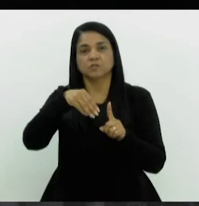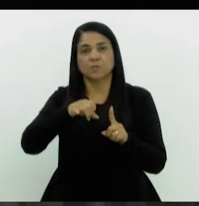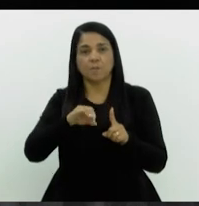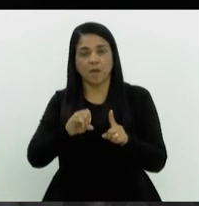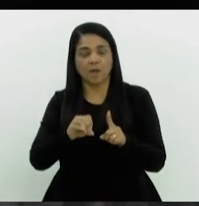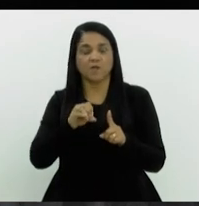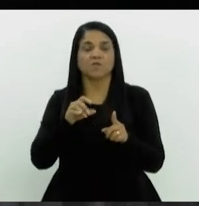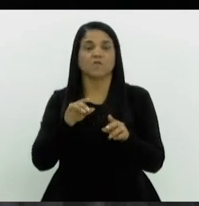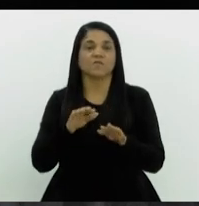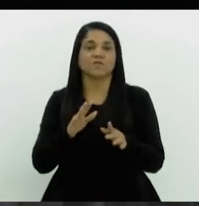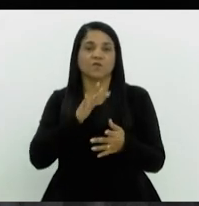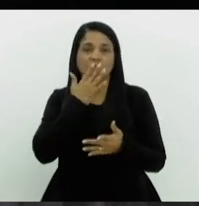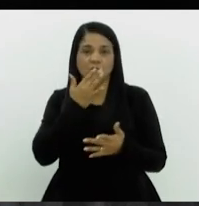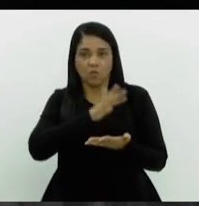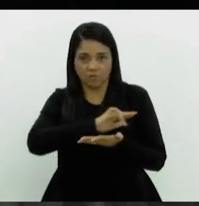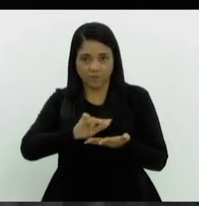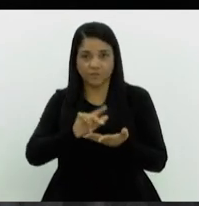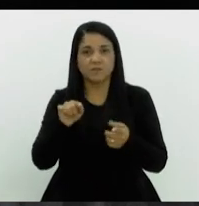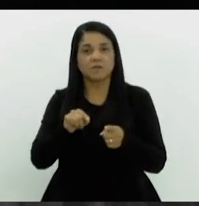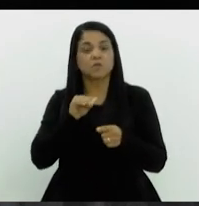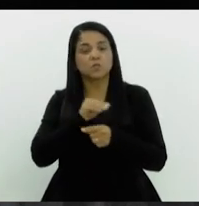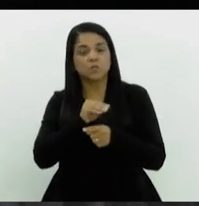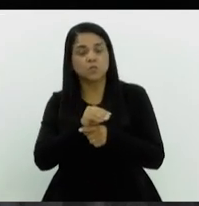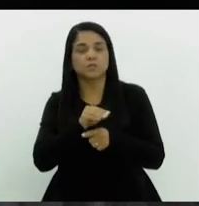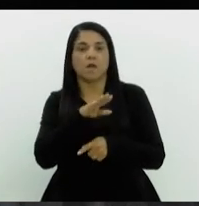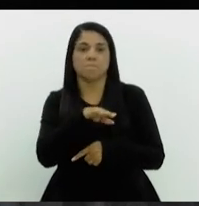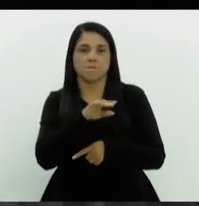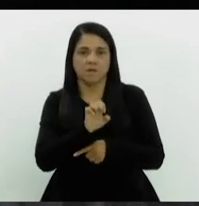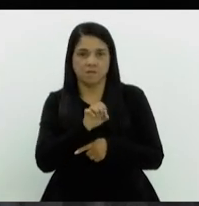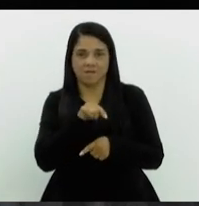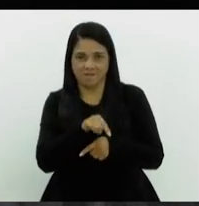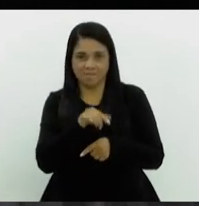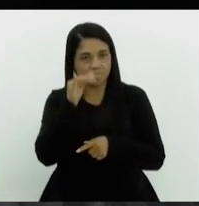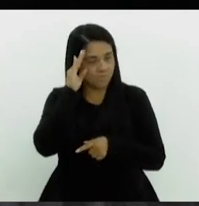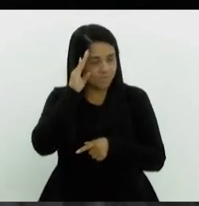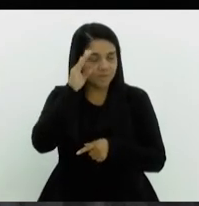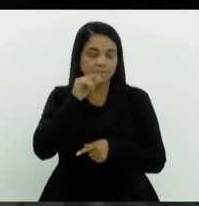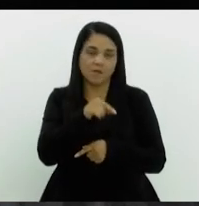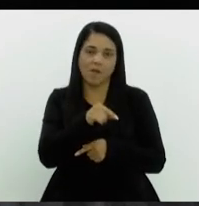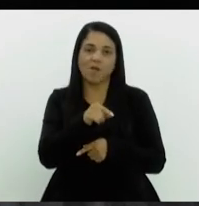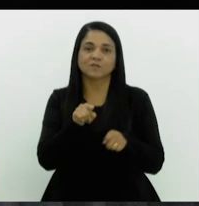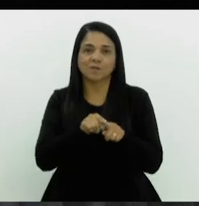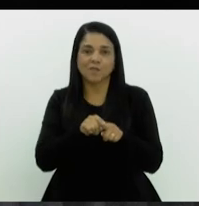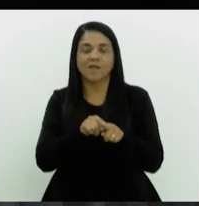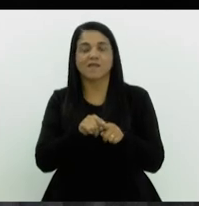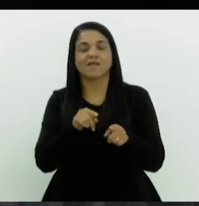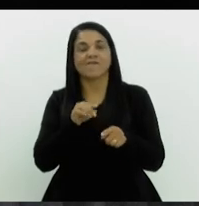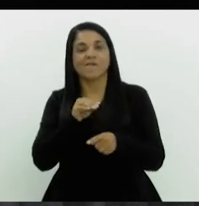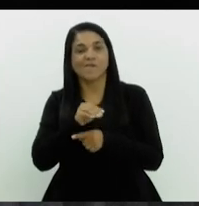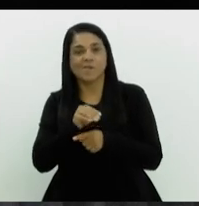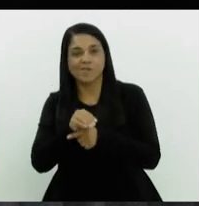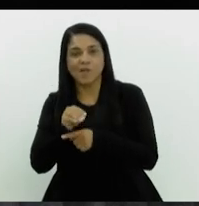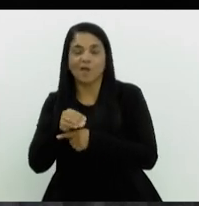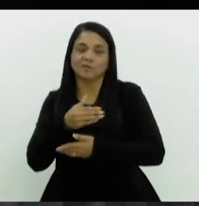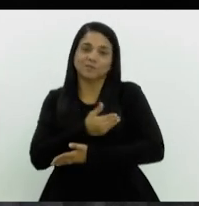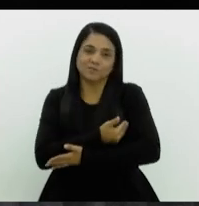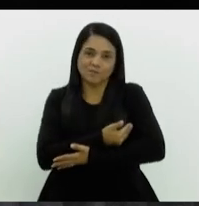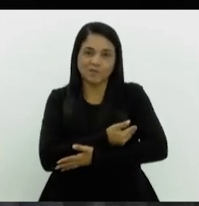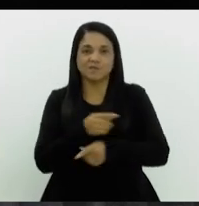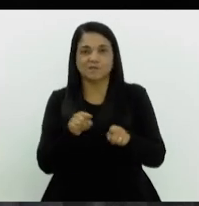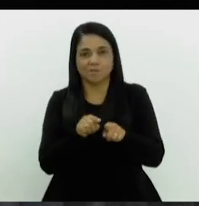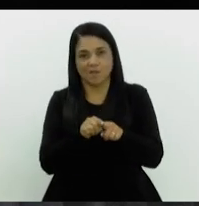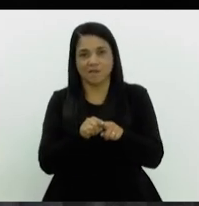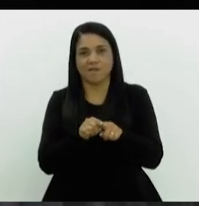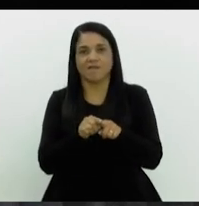é mãe bem cuidada, e a gente precisa cuidar de quem cuida e cuidar de quem às vezes precisa muito, que são os bebezinhos que